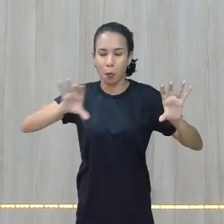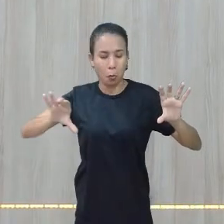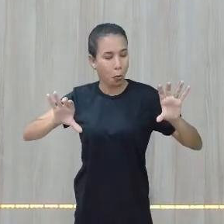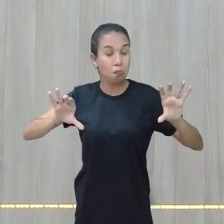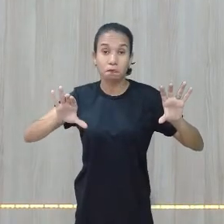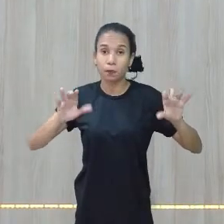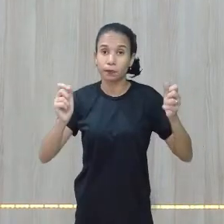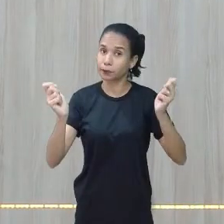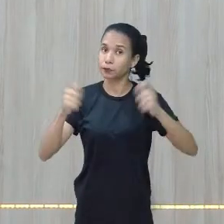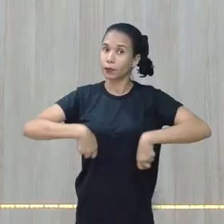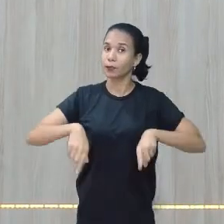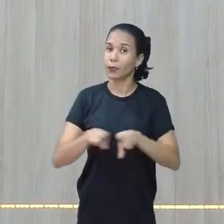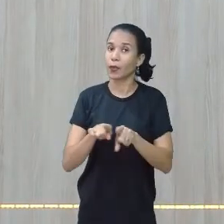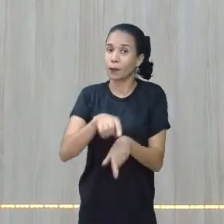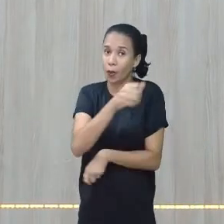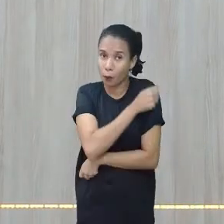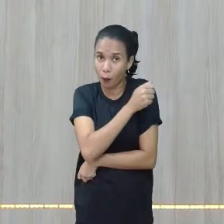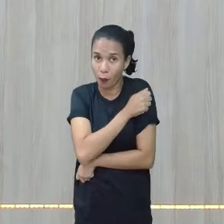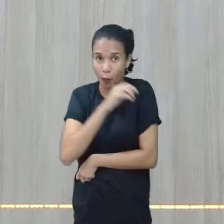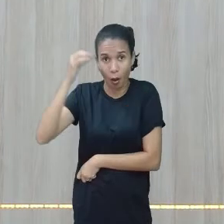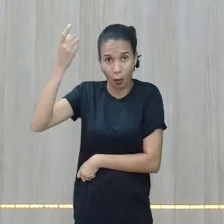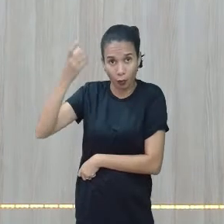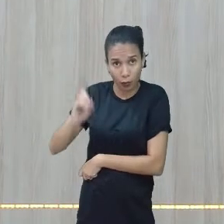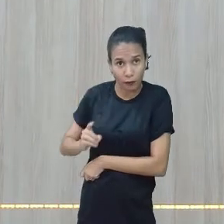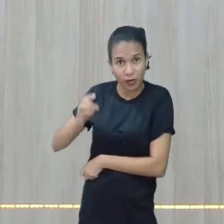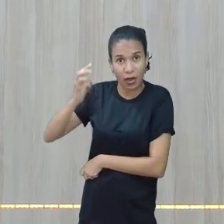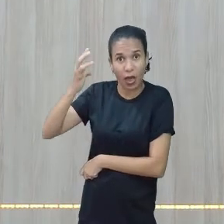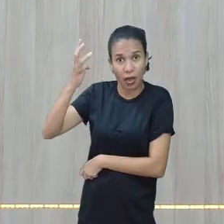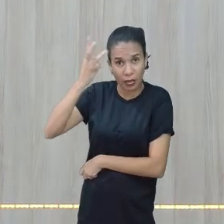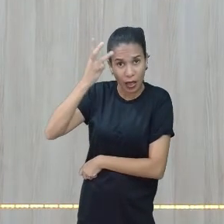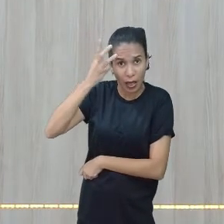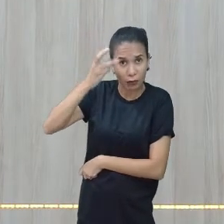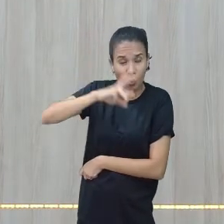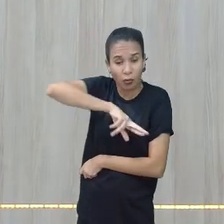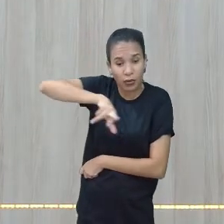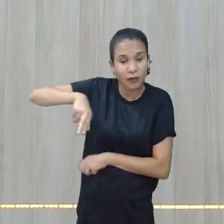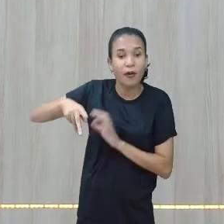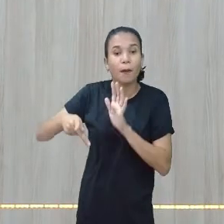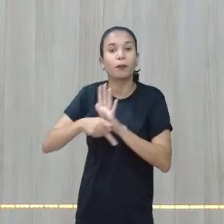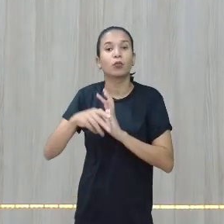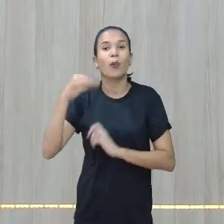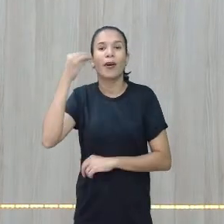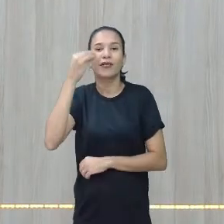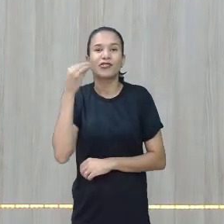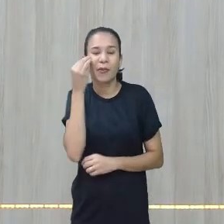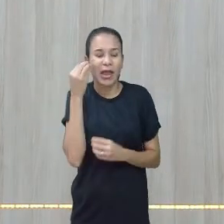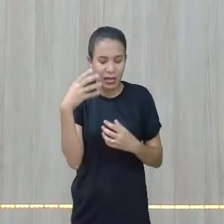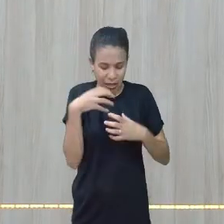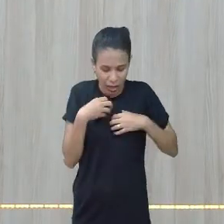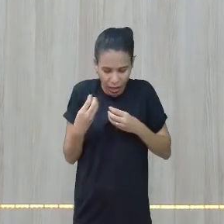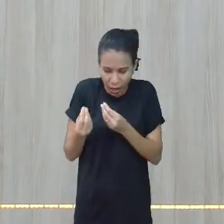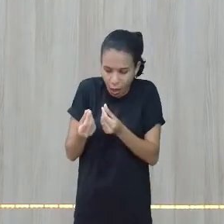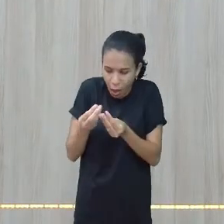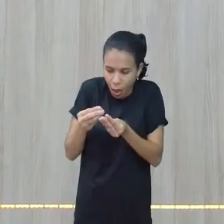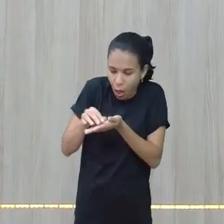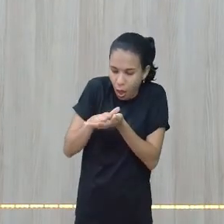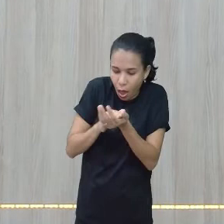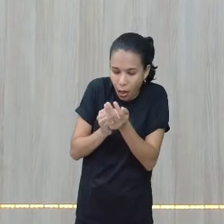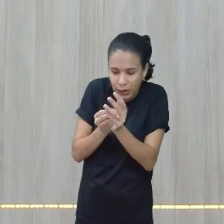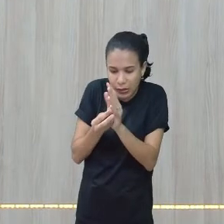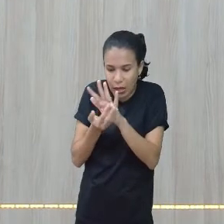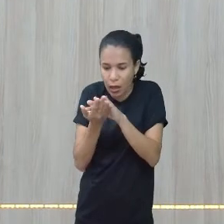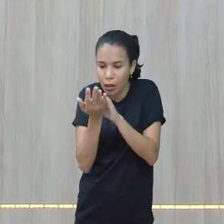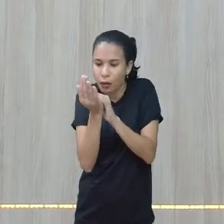e possibilita ao estudante com deficiência intelectual diferentes experiências sensoriais, a gente está dando